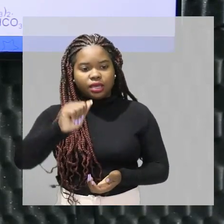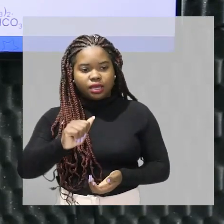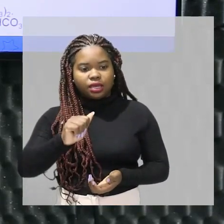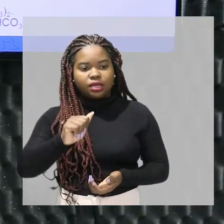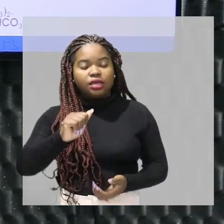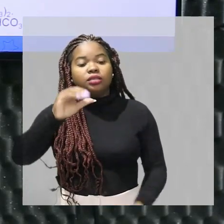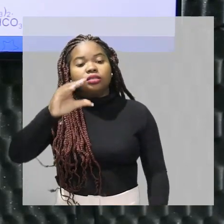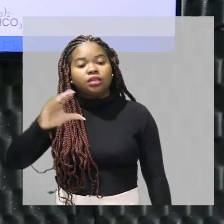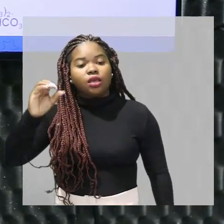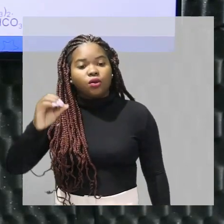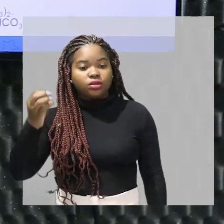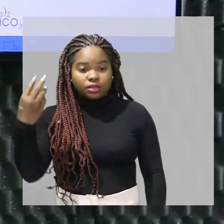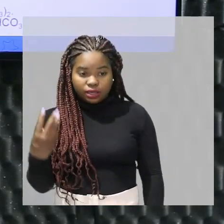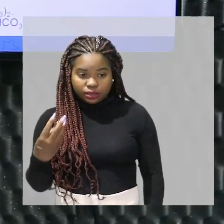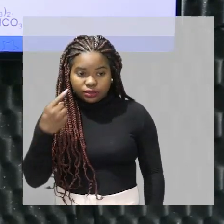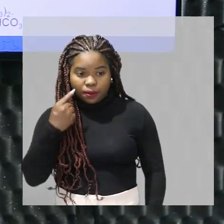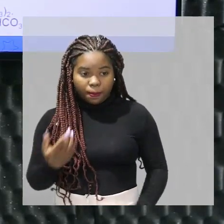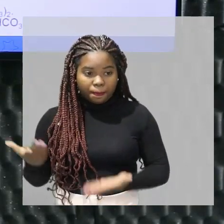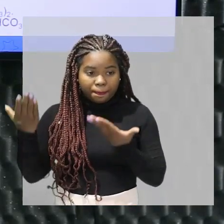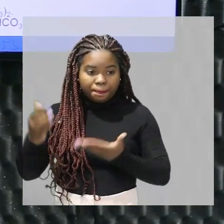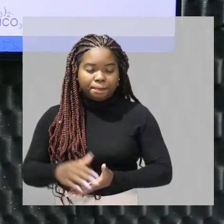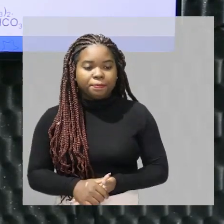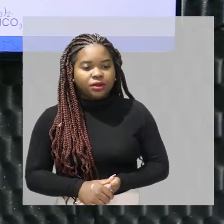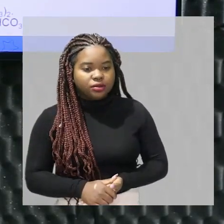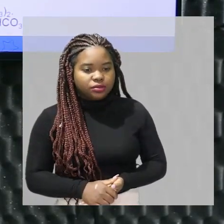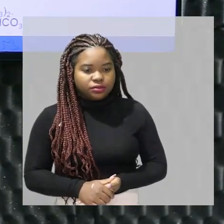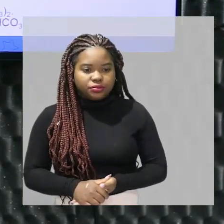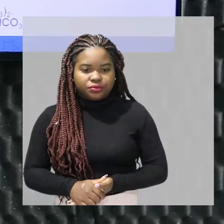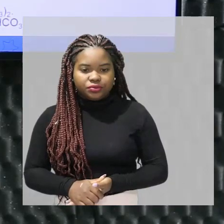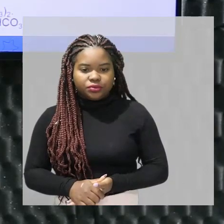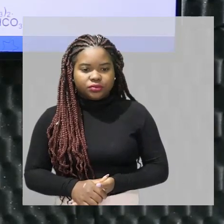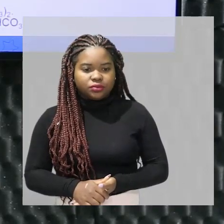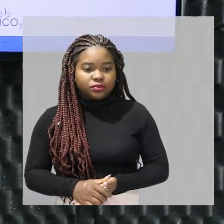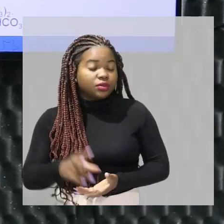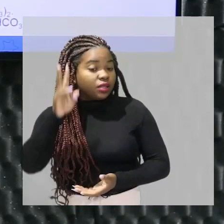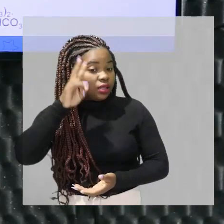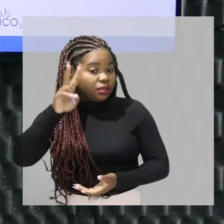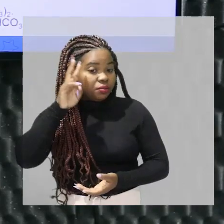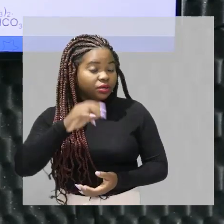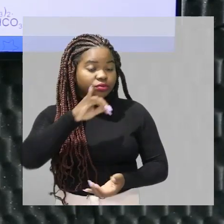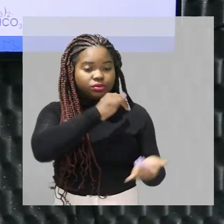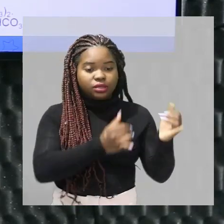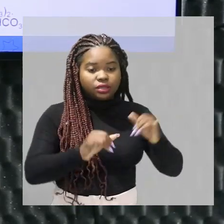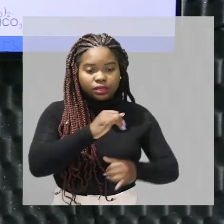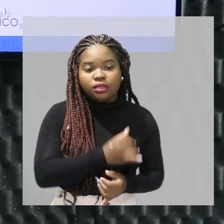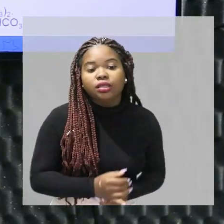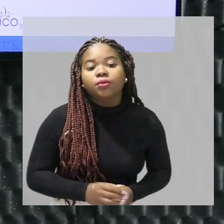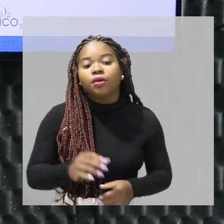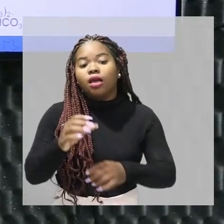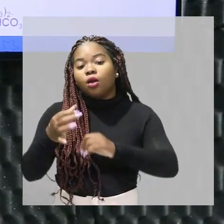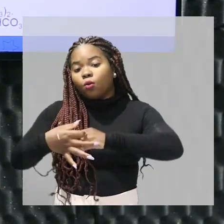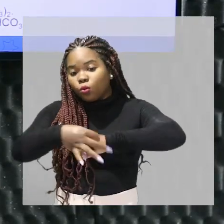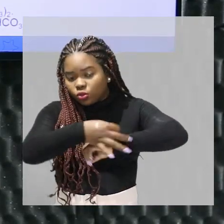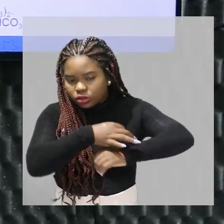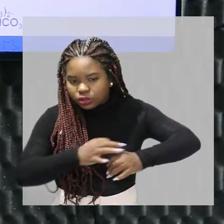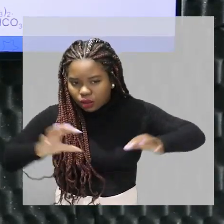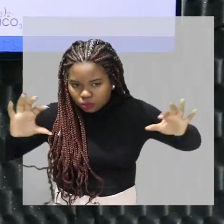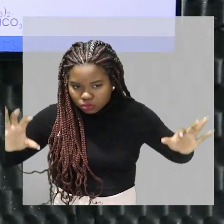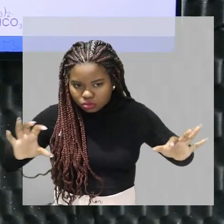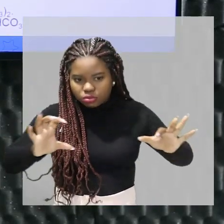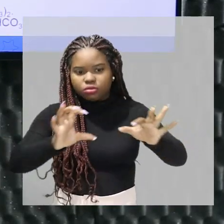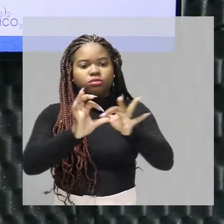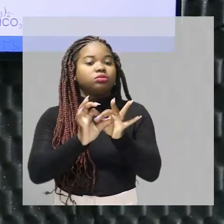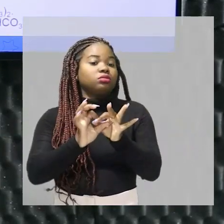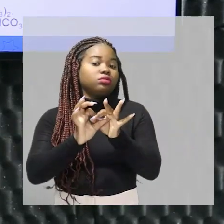certo? Lembrando que numa reação química, os átomos vão ser recombinados, certo? Nós não vamos nem criar novos e